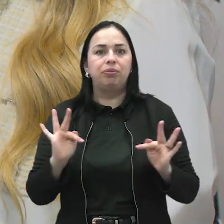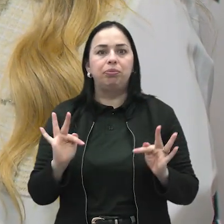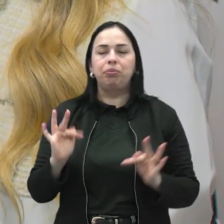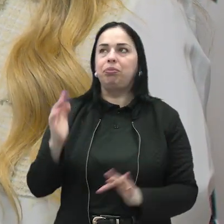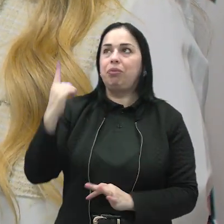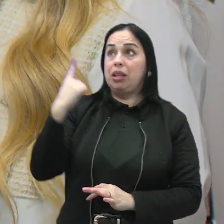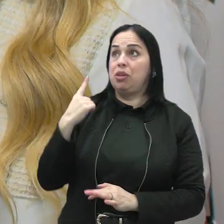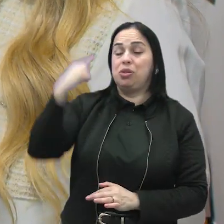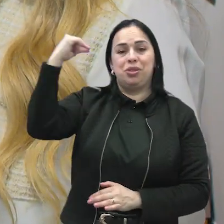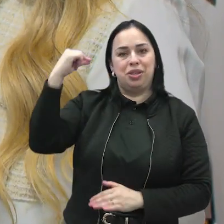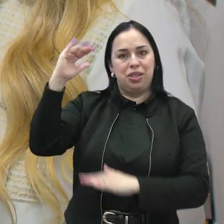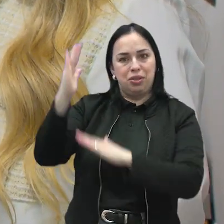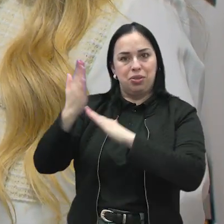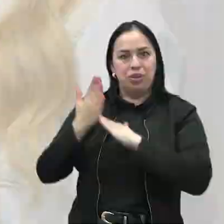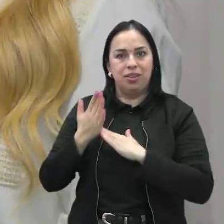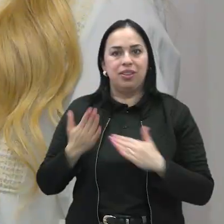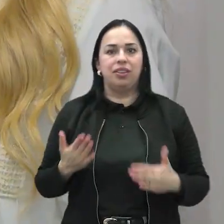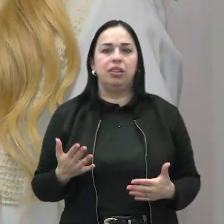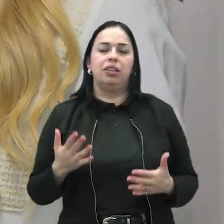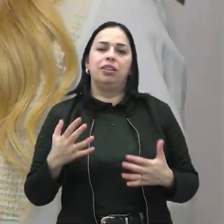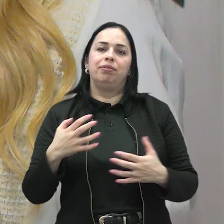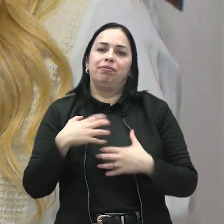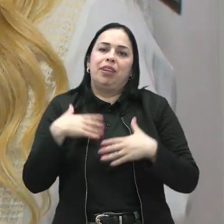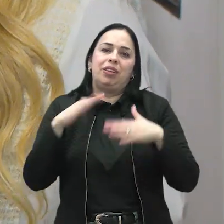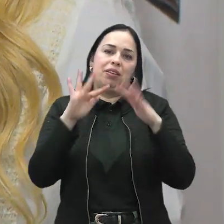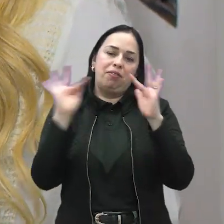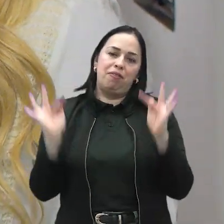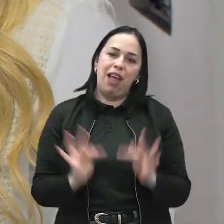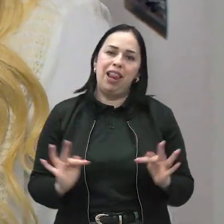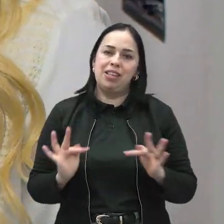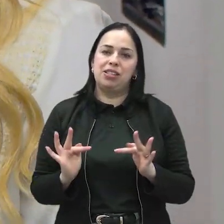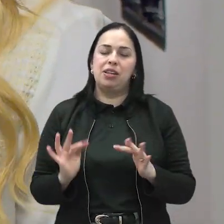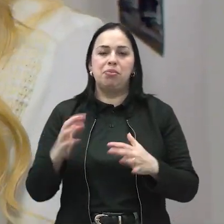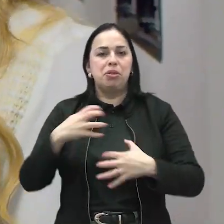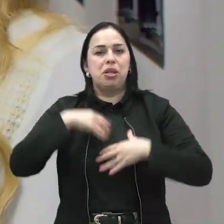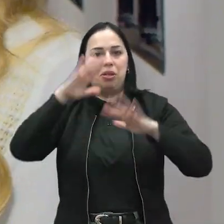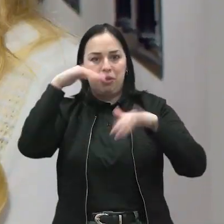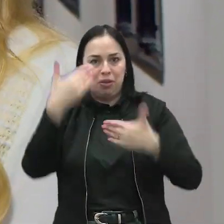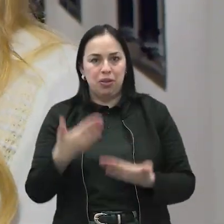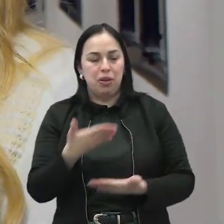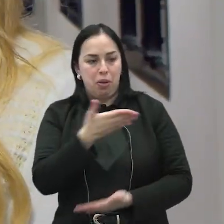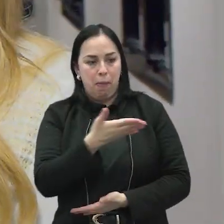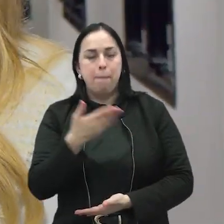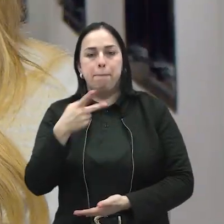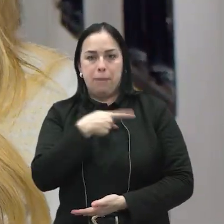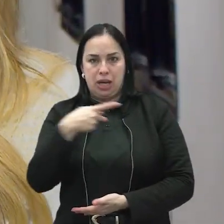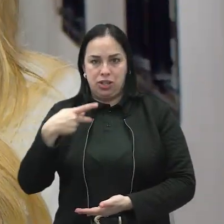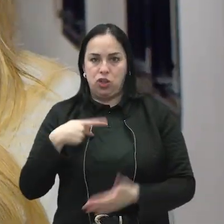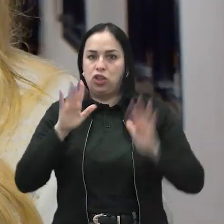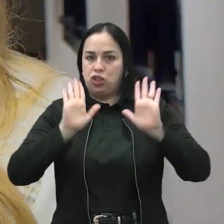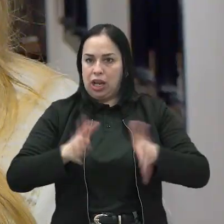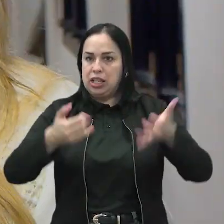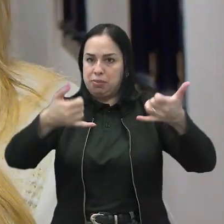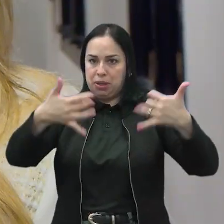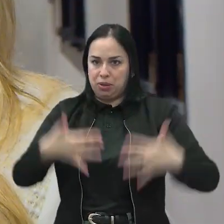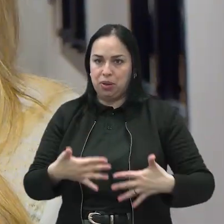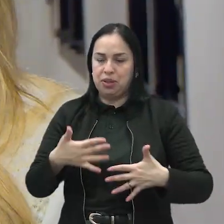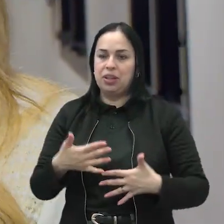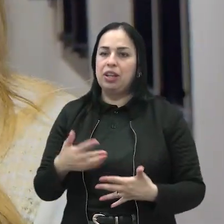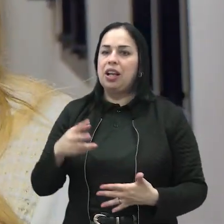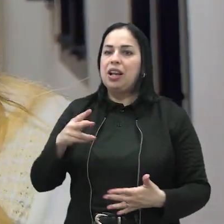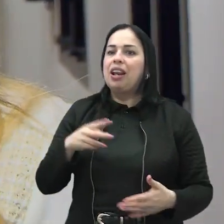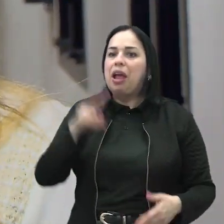Deus nos escolhe e nos ajuda. Estou muito feliz, uma honra estar aqui, como o pastor falou, celebrando